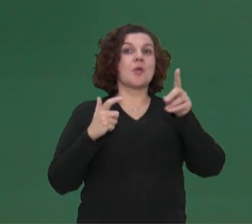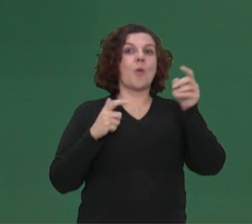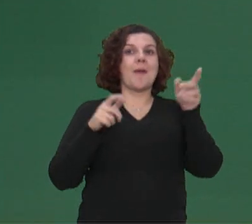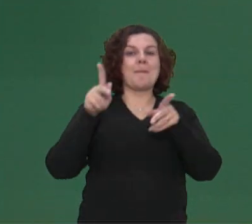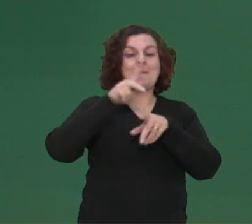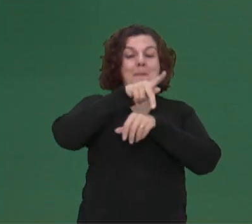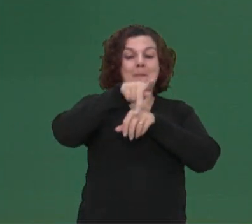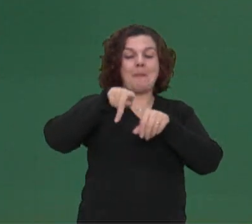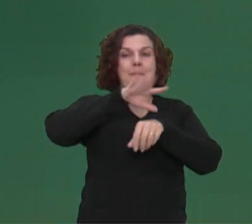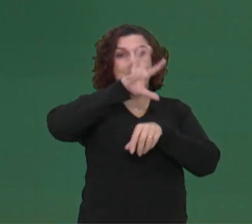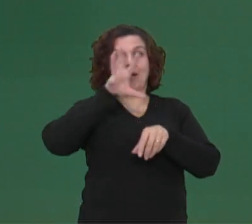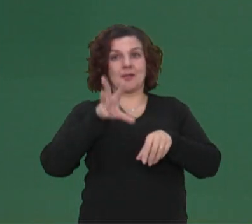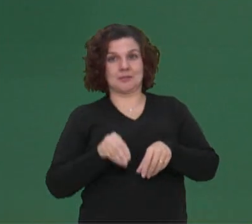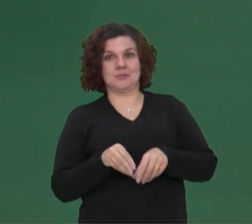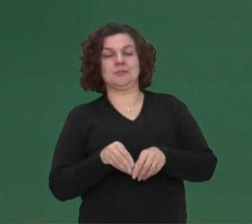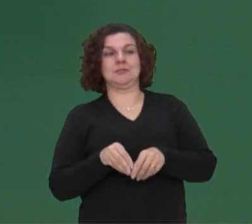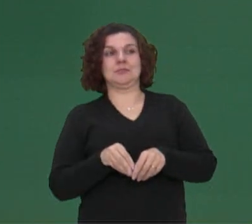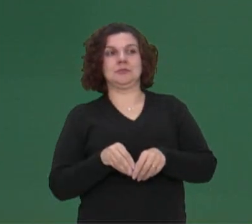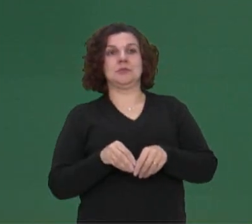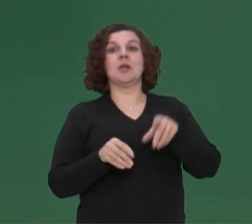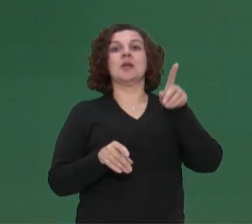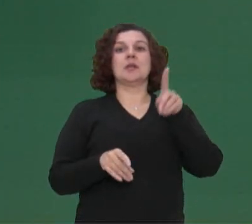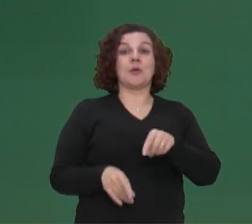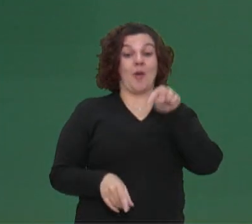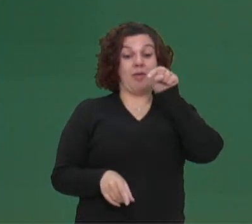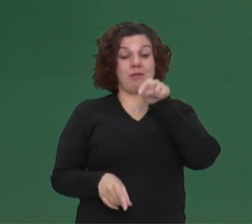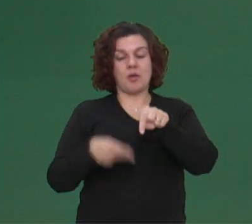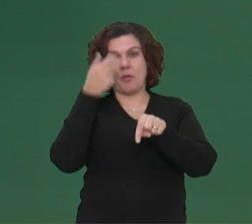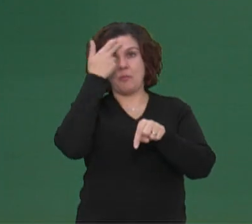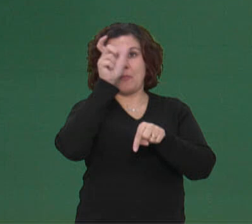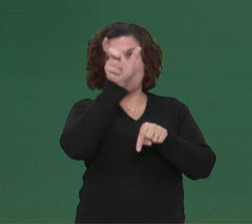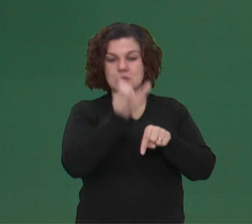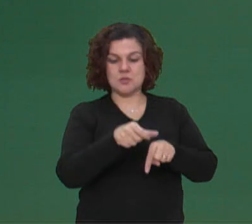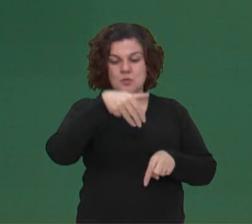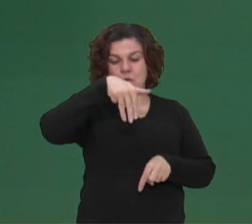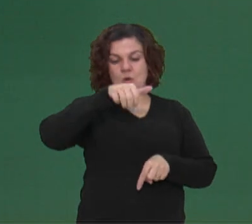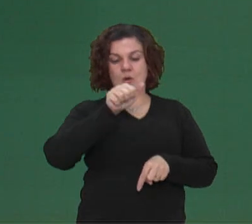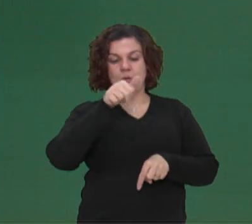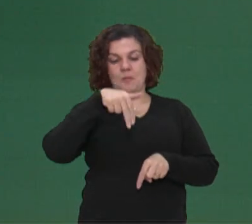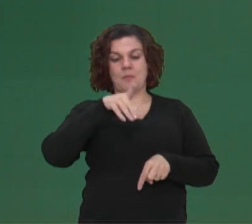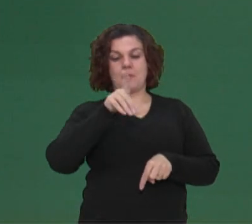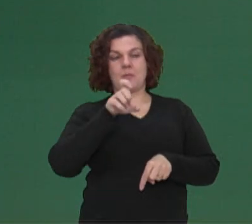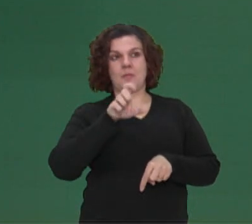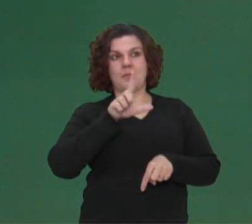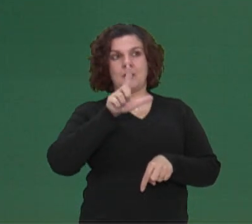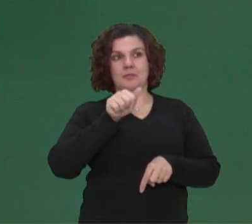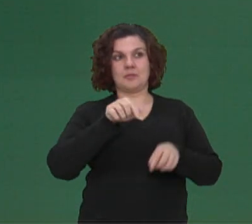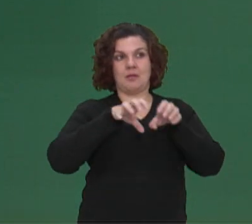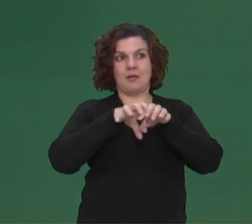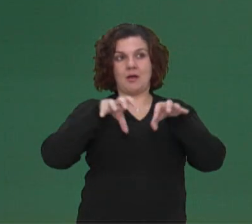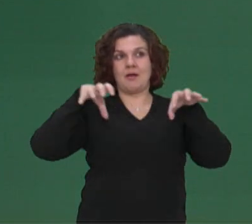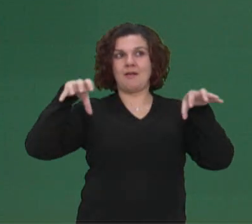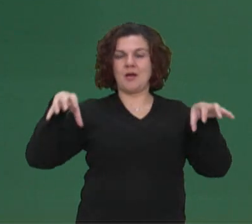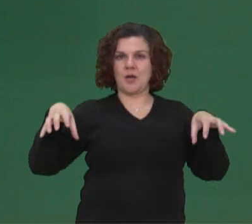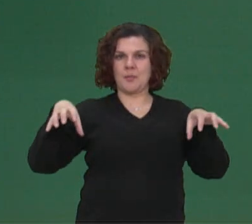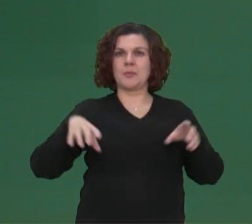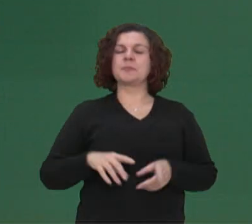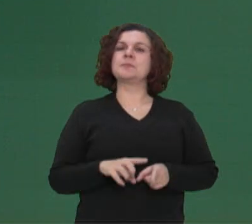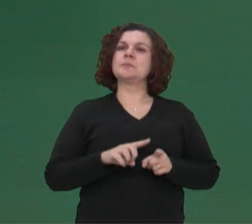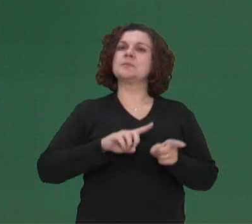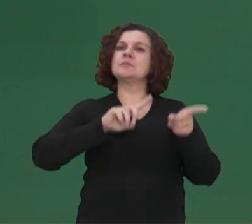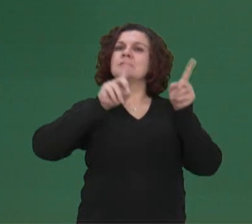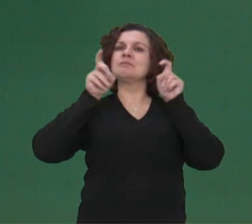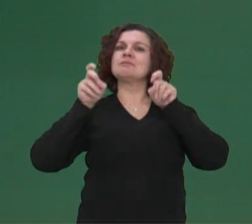qual Nelson Mandela foi o cara que acabou com o apartheid. Será? Será que não